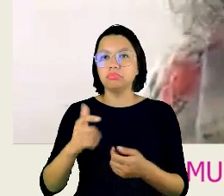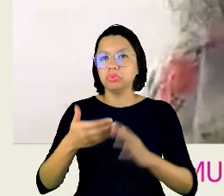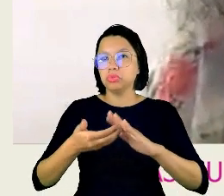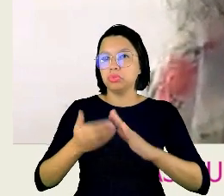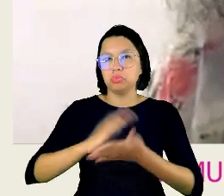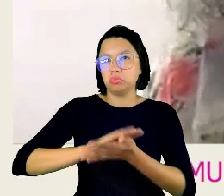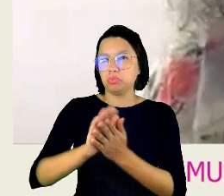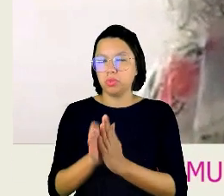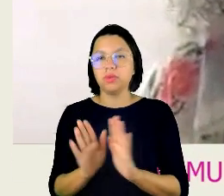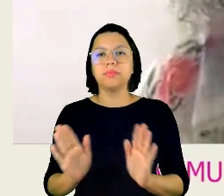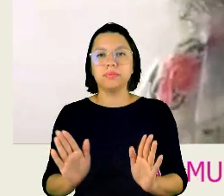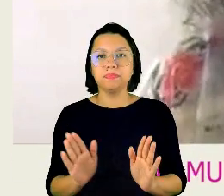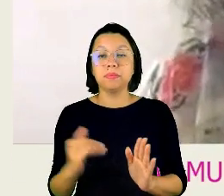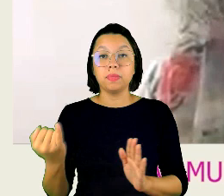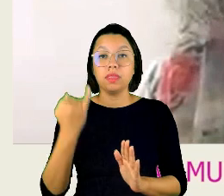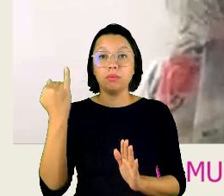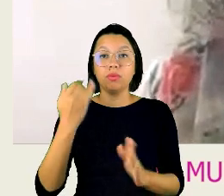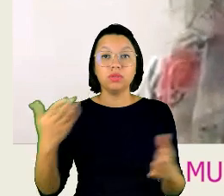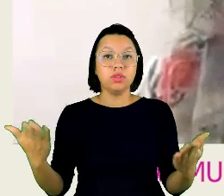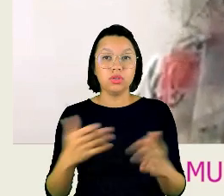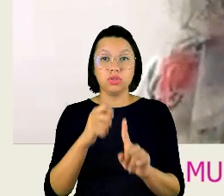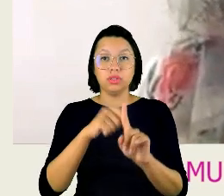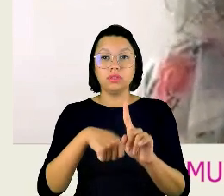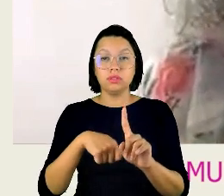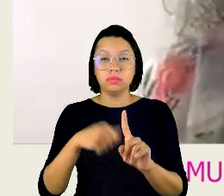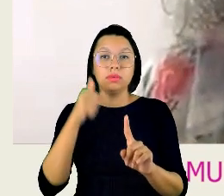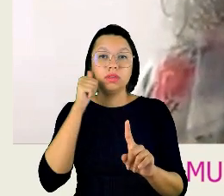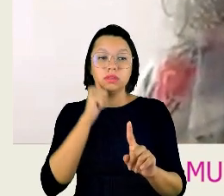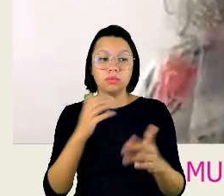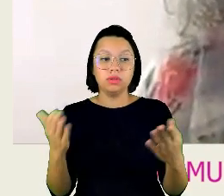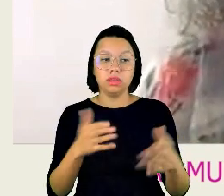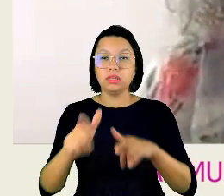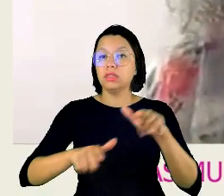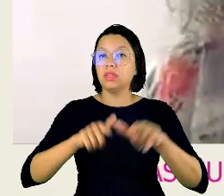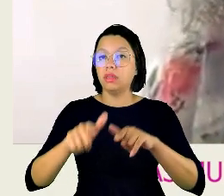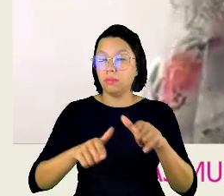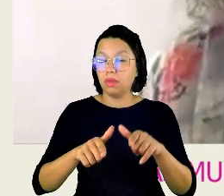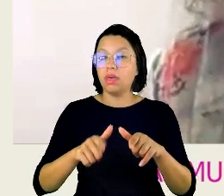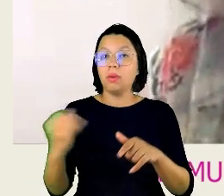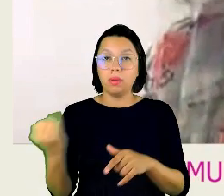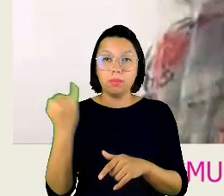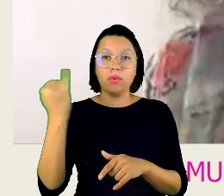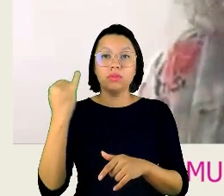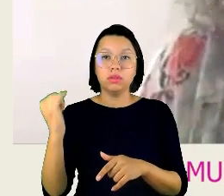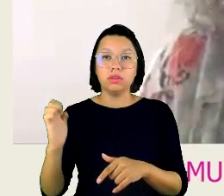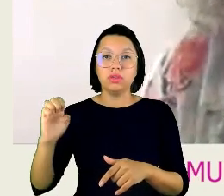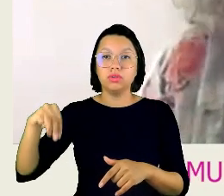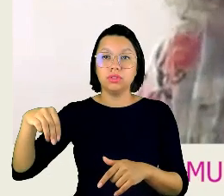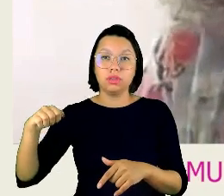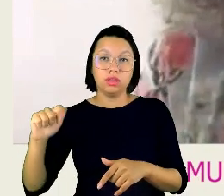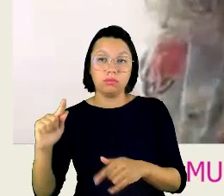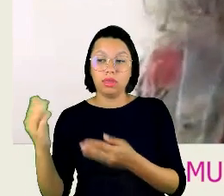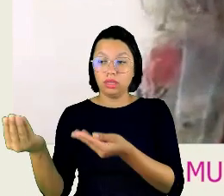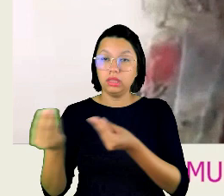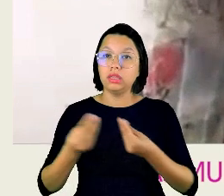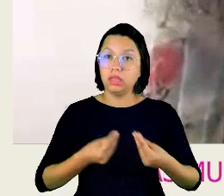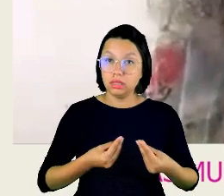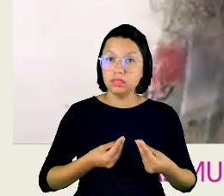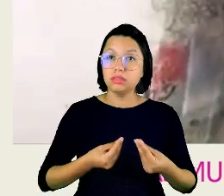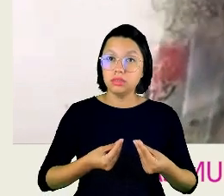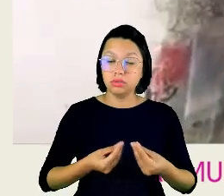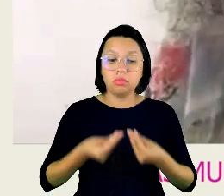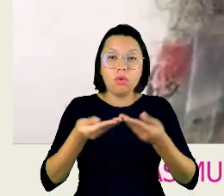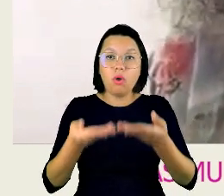É importante estarmos aqui no mês da mulher, nessas atividades importantíssimas que a EMAG tem trazido e colocado